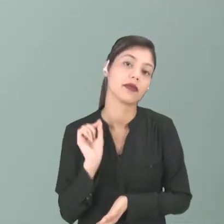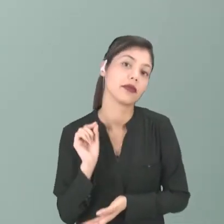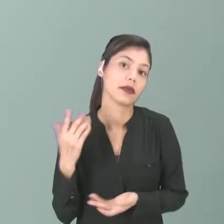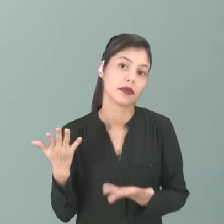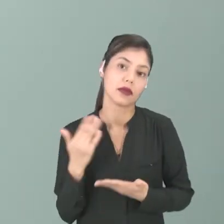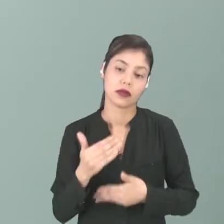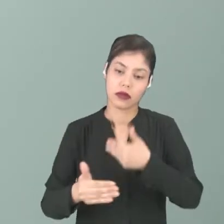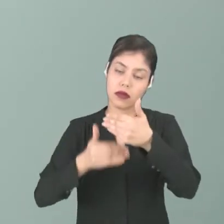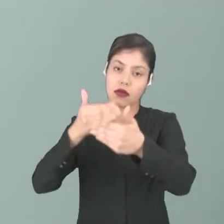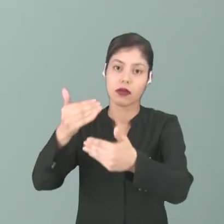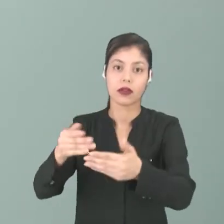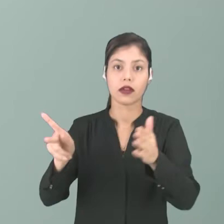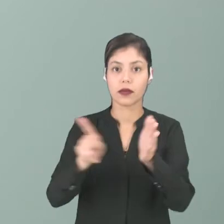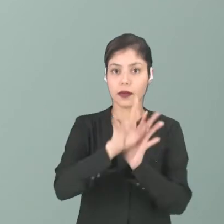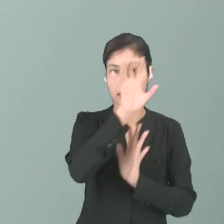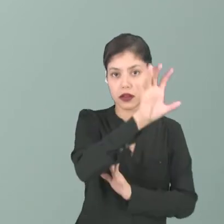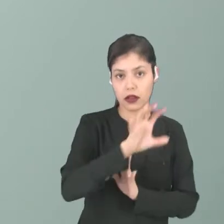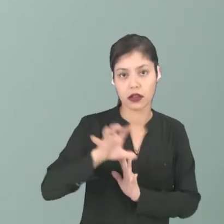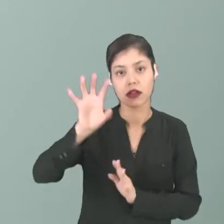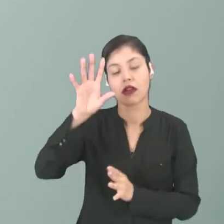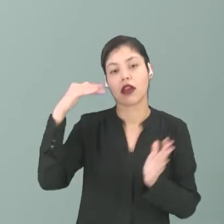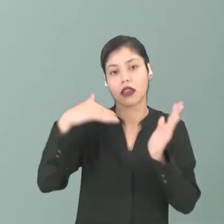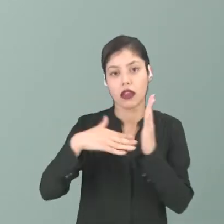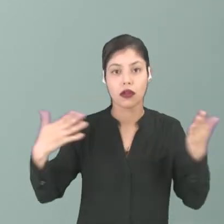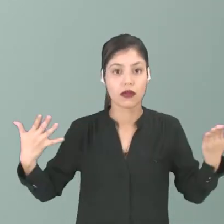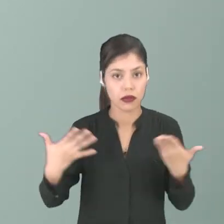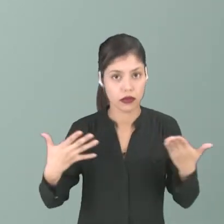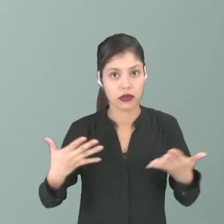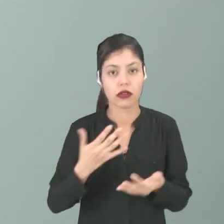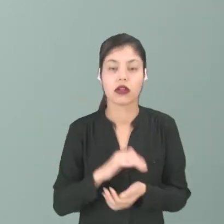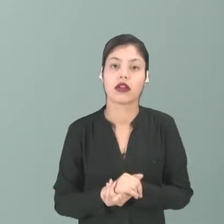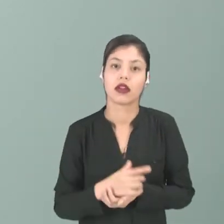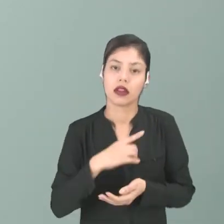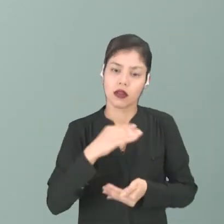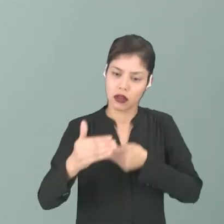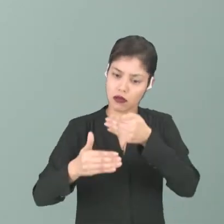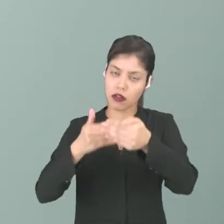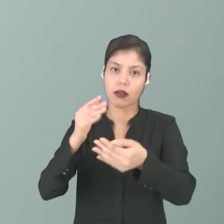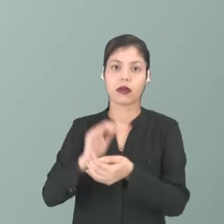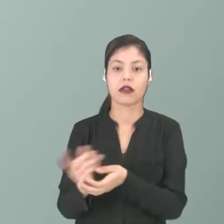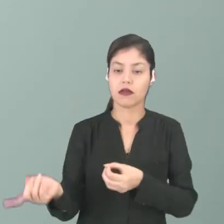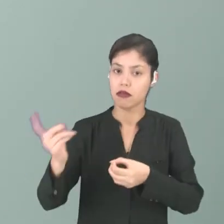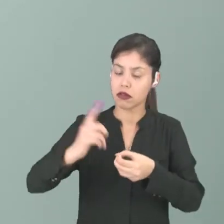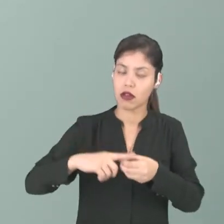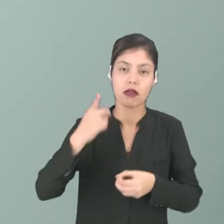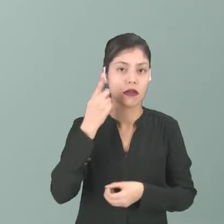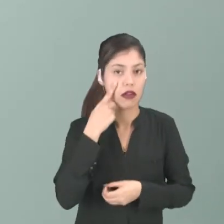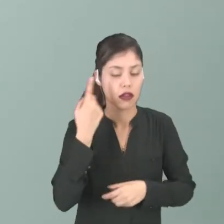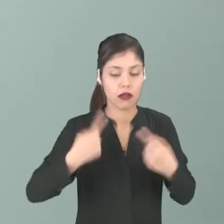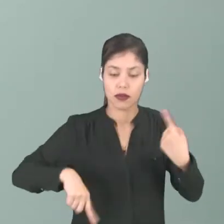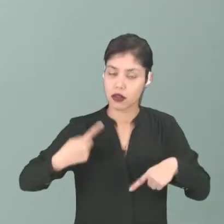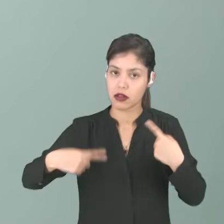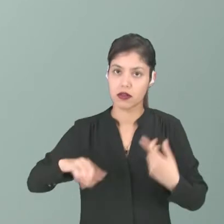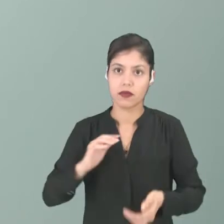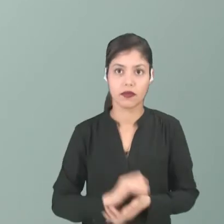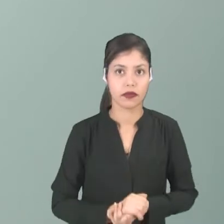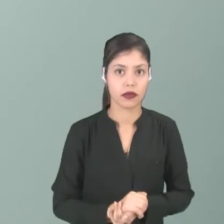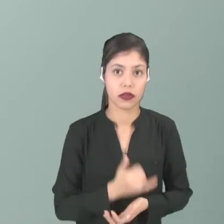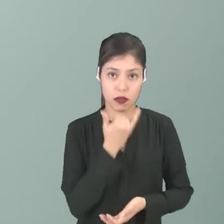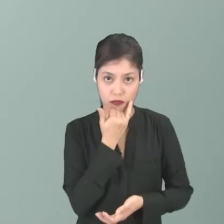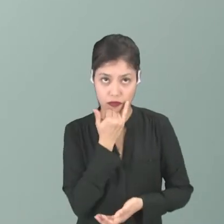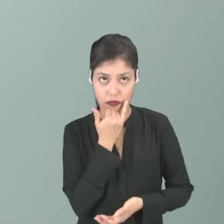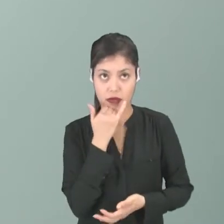o desenvolvimento dessa região, até hoje, é um desenvolvimento voltado para o interesse